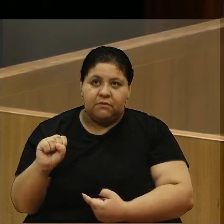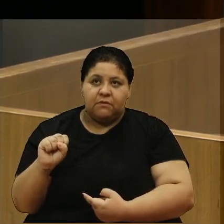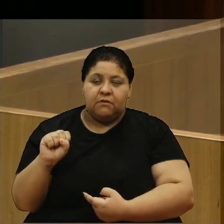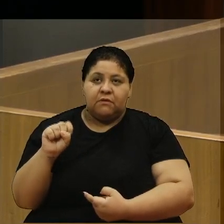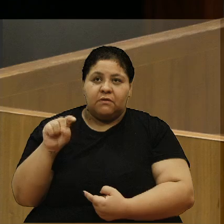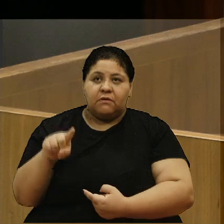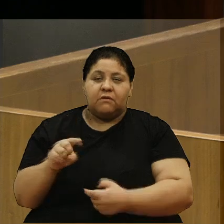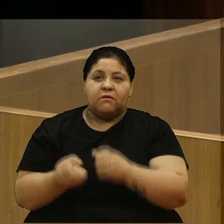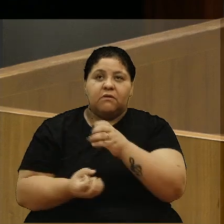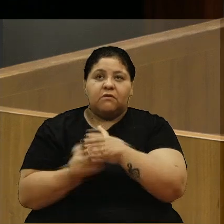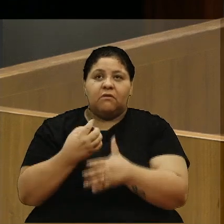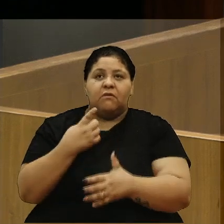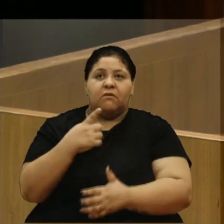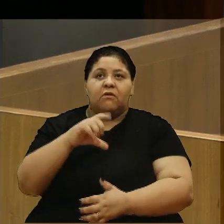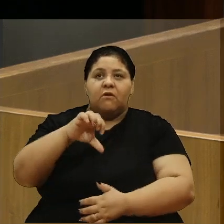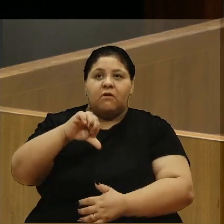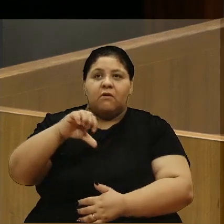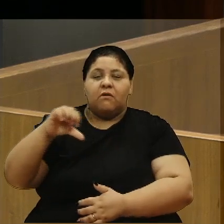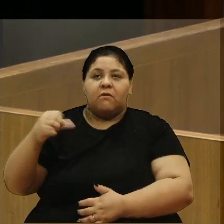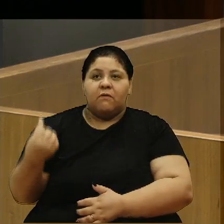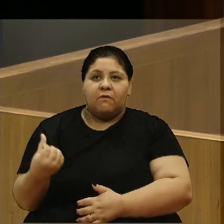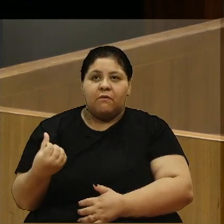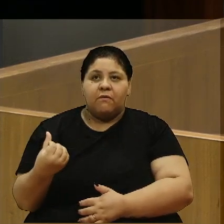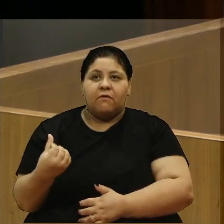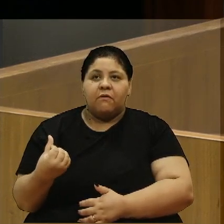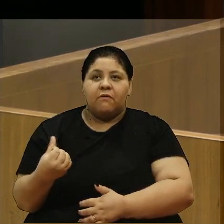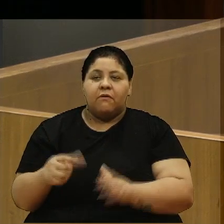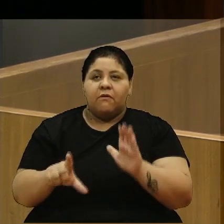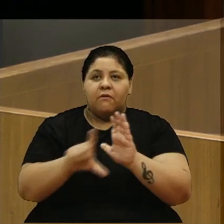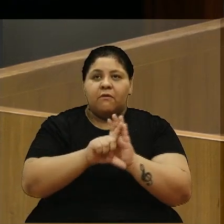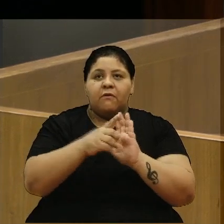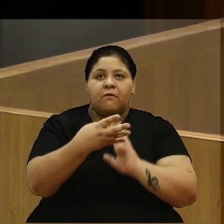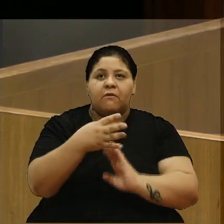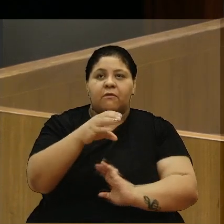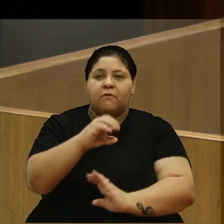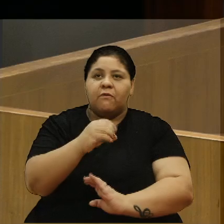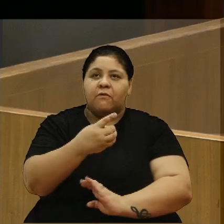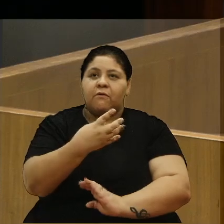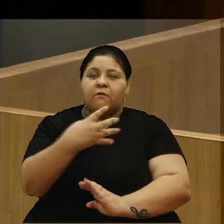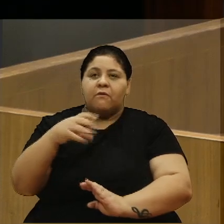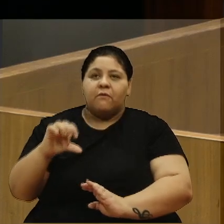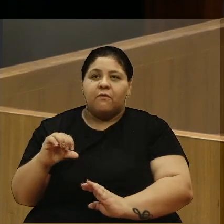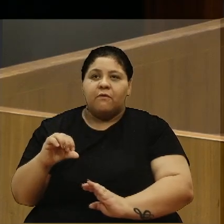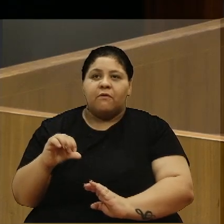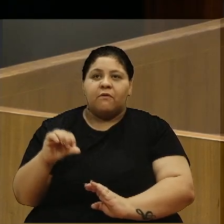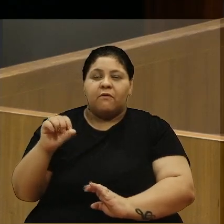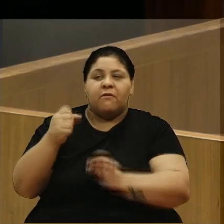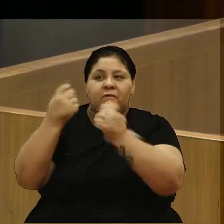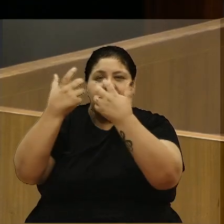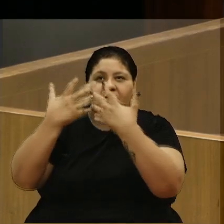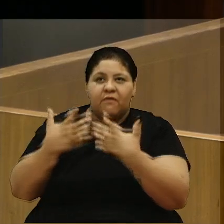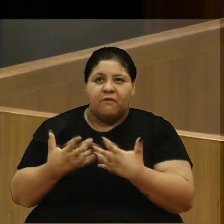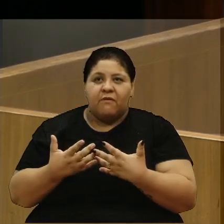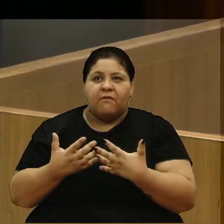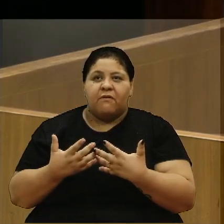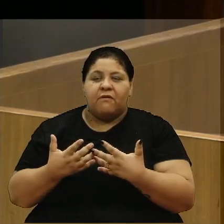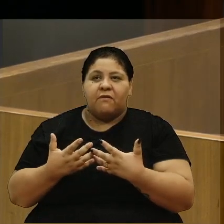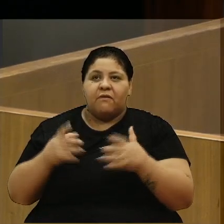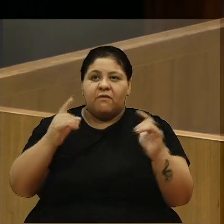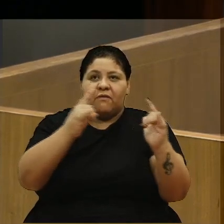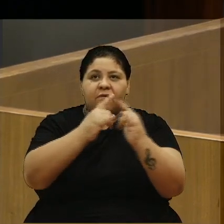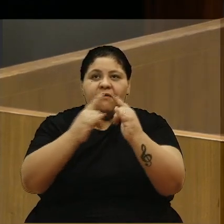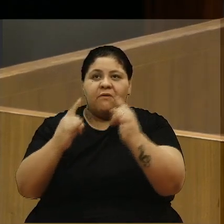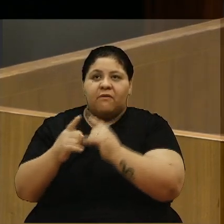foi instituída no ano de 1996 pela Lei 4.419, né, onde diz que é uma entidade